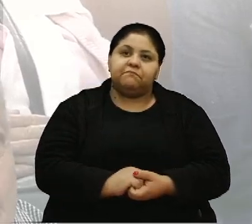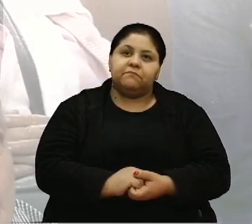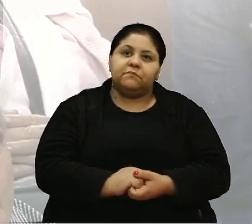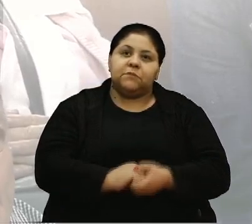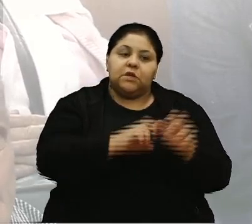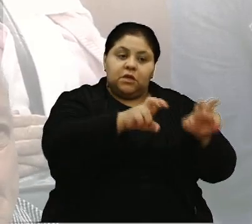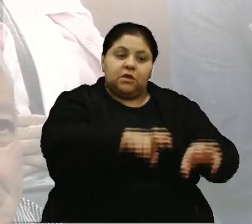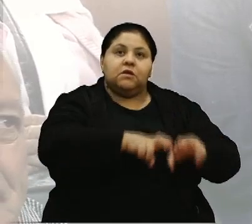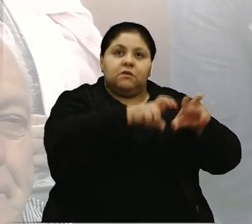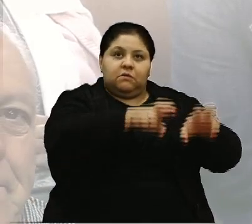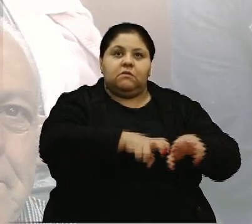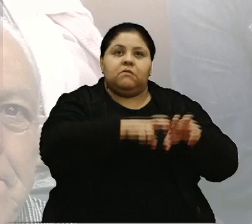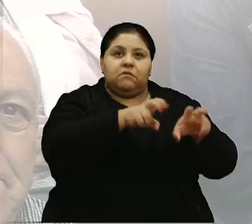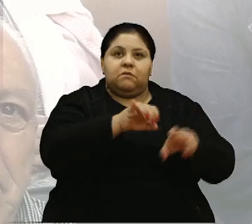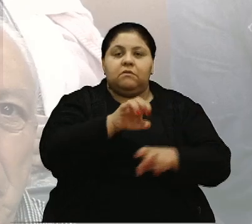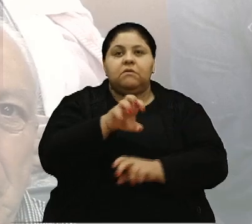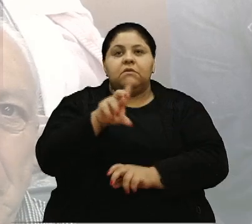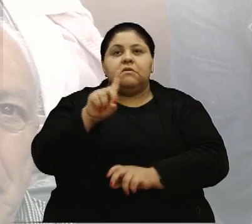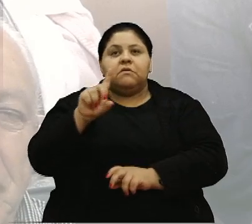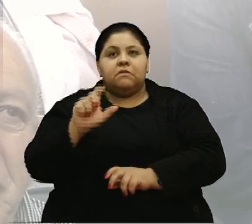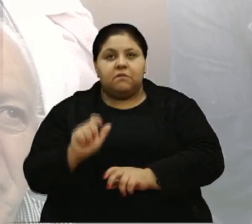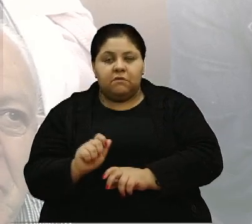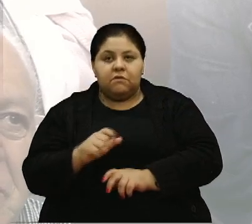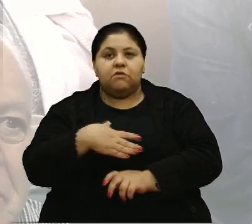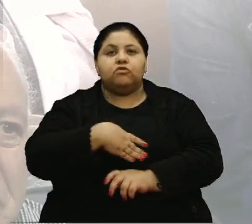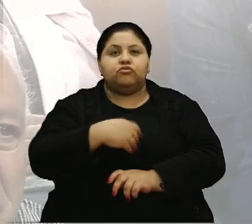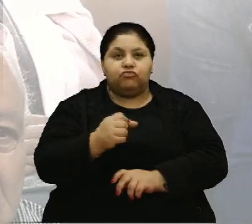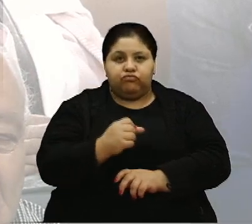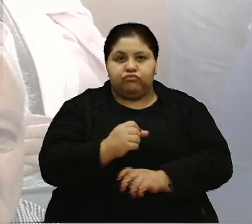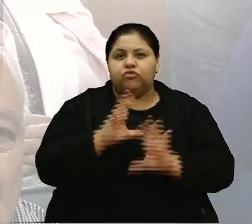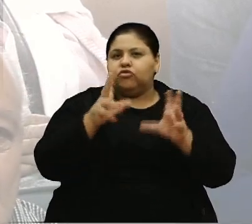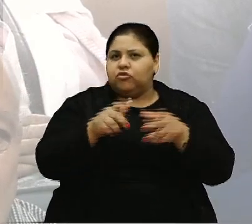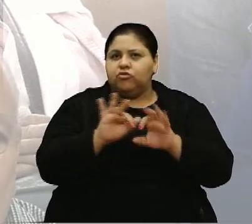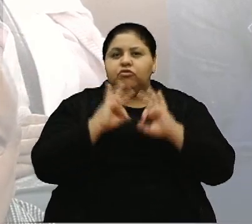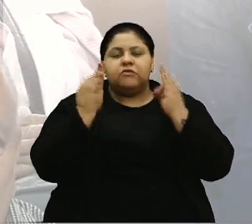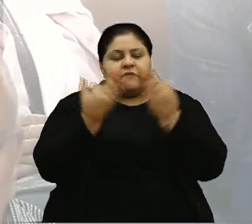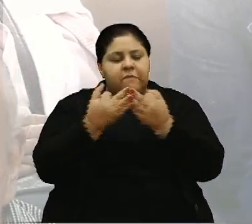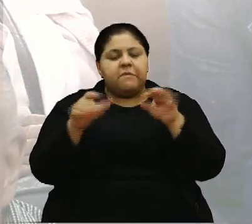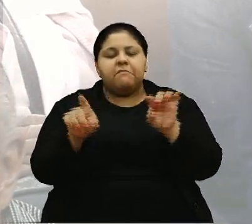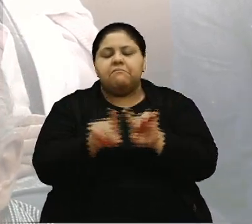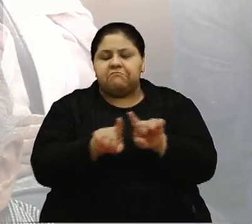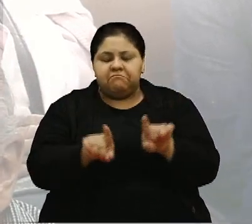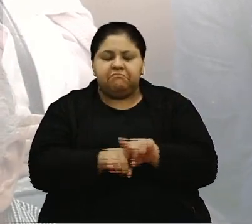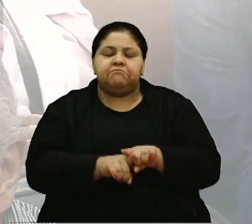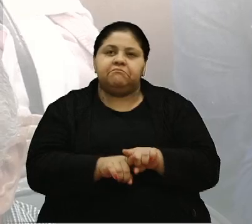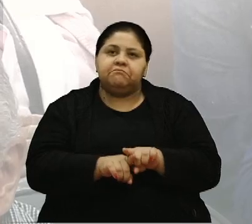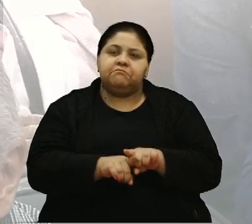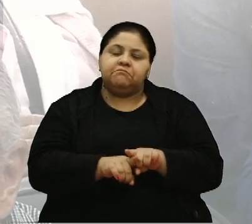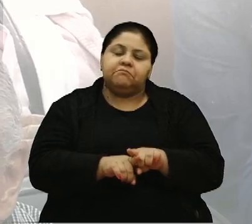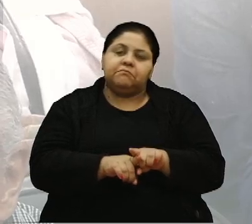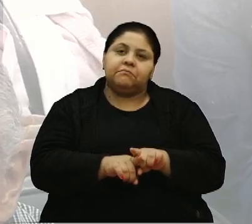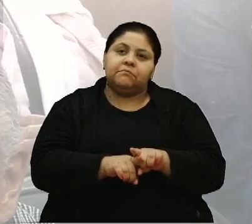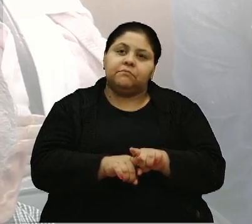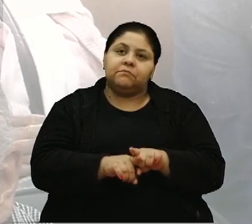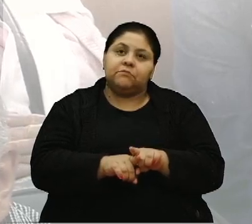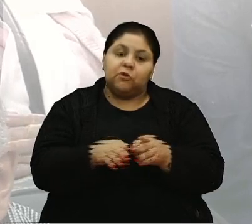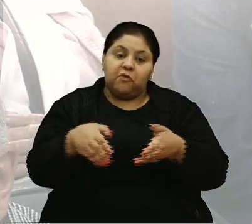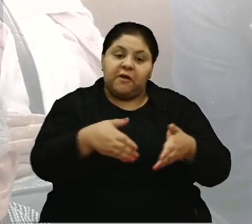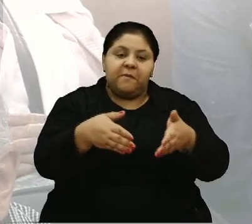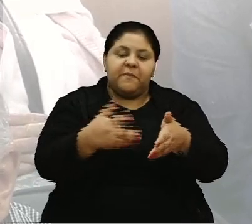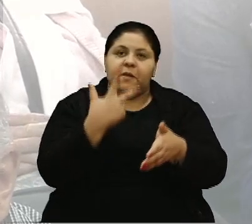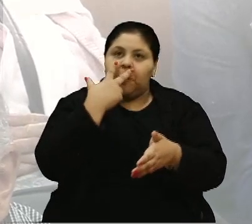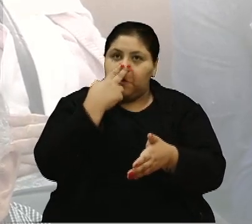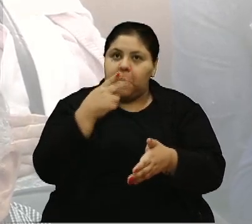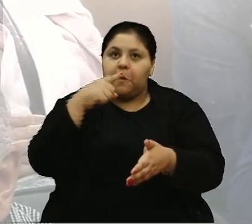agrônomos, a dona Ieda, engenheira agrônoma, o seu filho, engenheiro agrônomo, também que segue os caminhos do pai, que